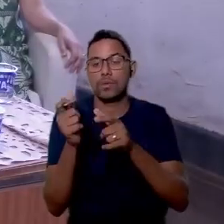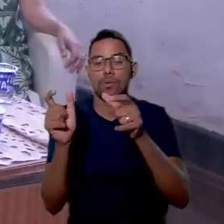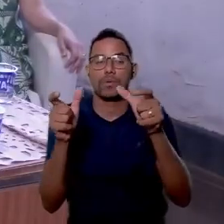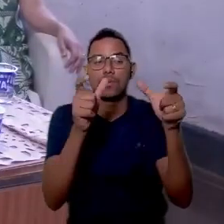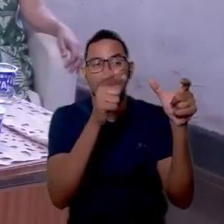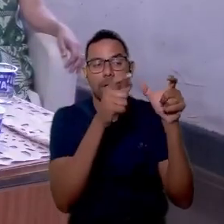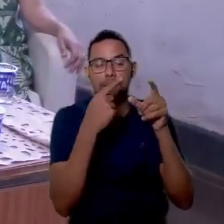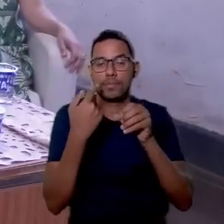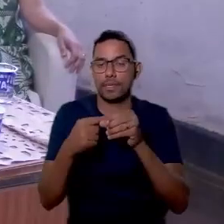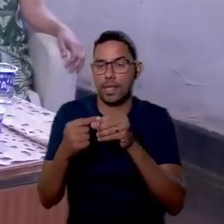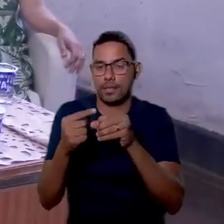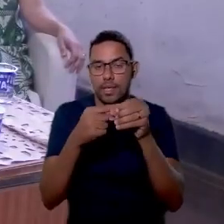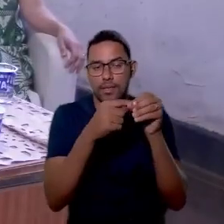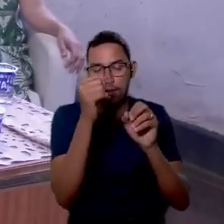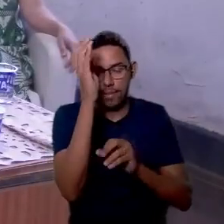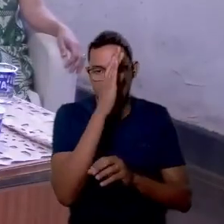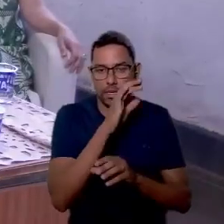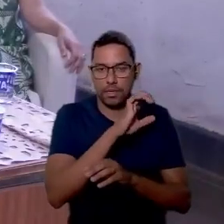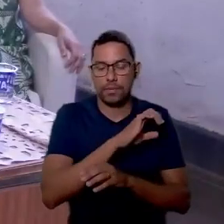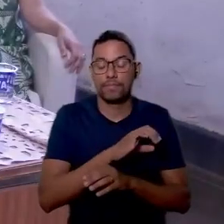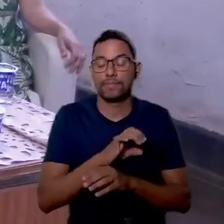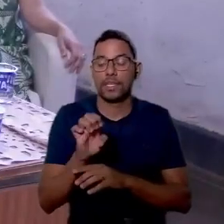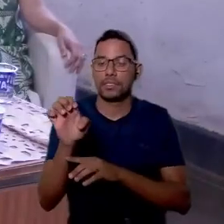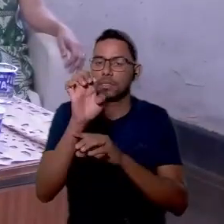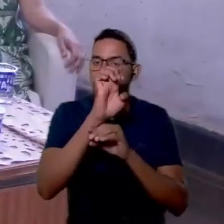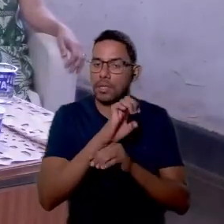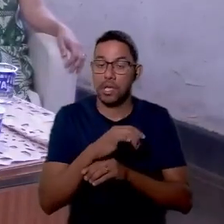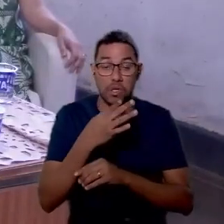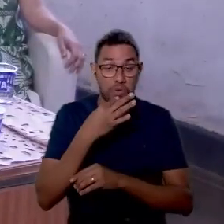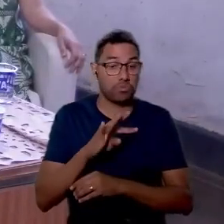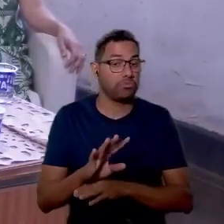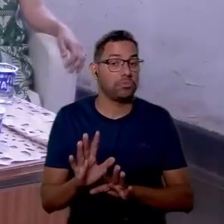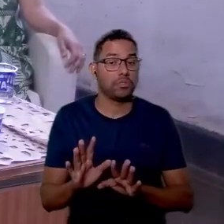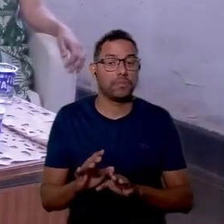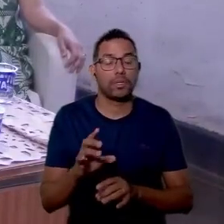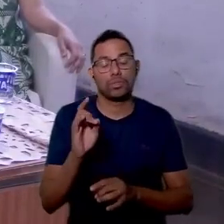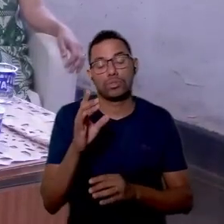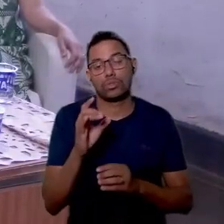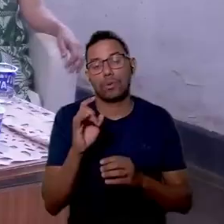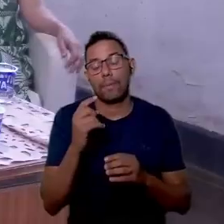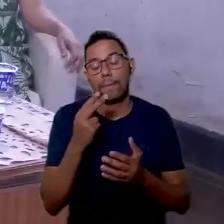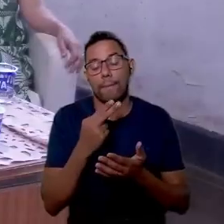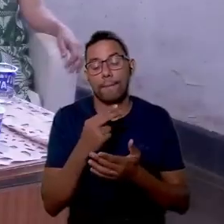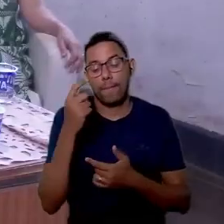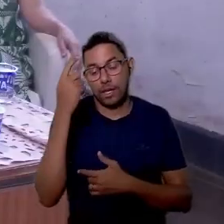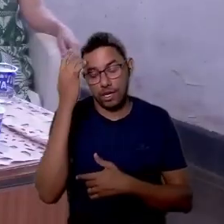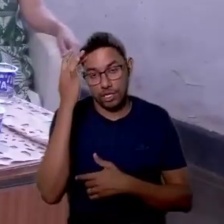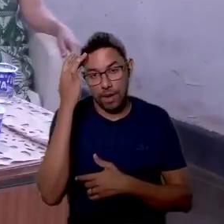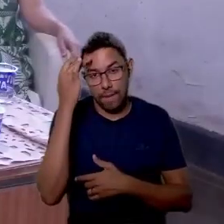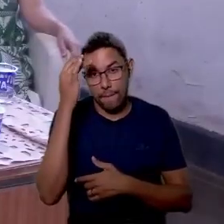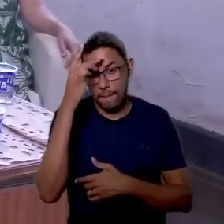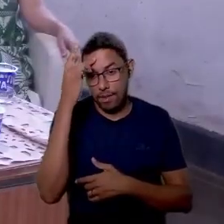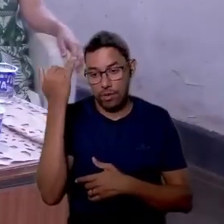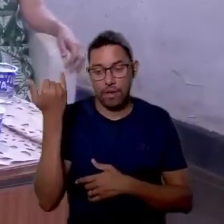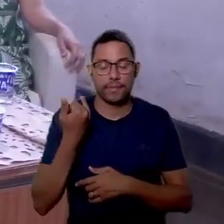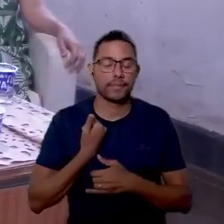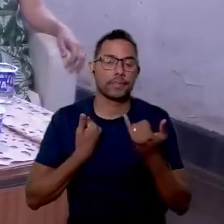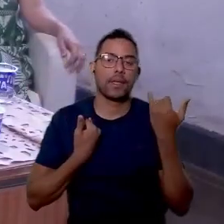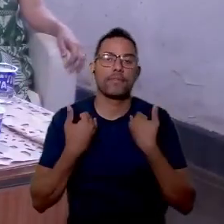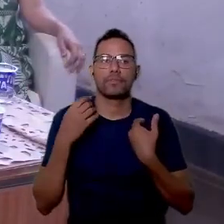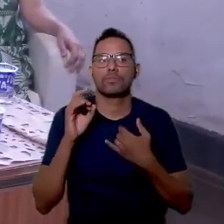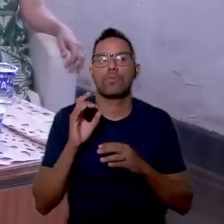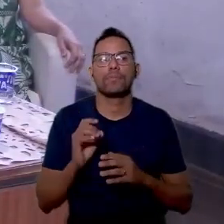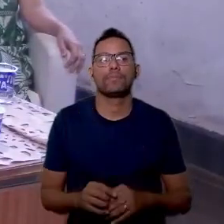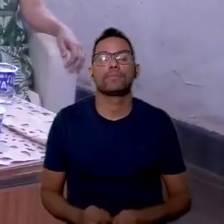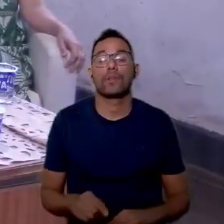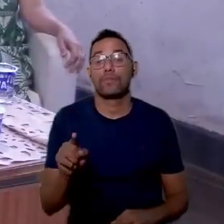cidades brasileiras, né? Que ele não conhecia. Ele mesmo disse, eu só me baseava pelo que as pessoas me falavam. E ele